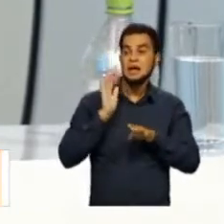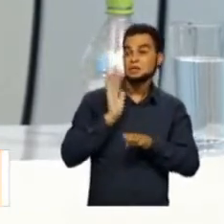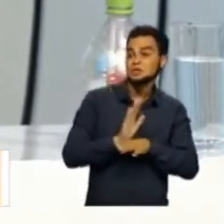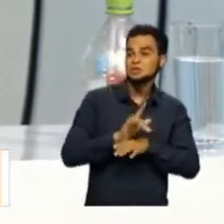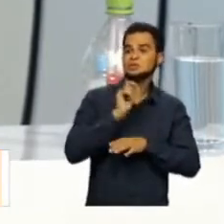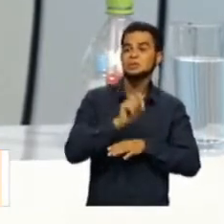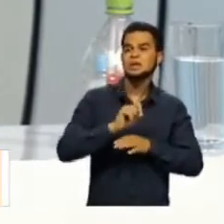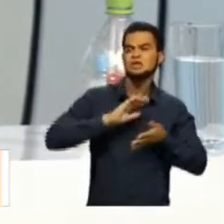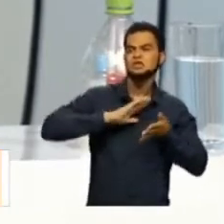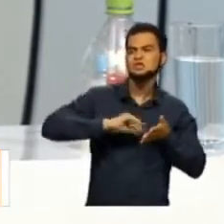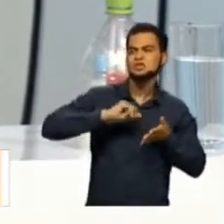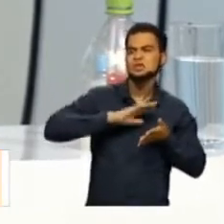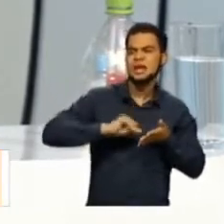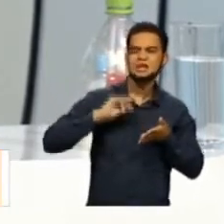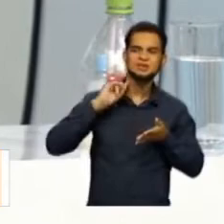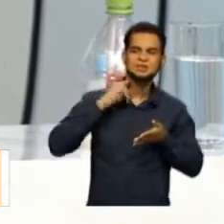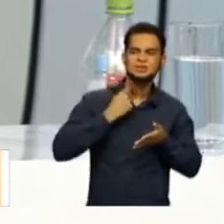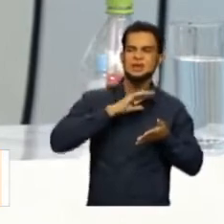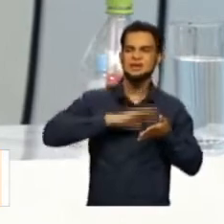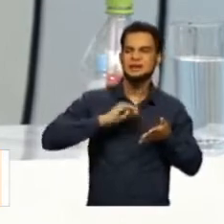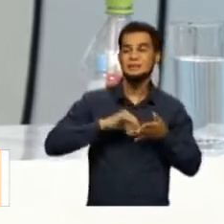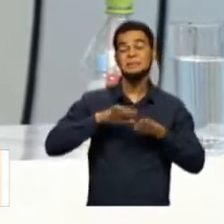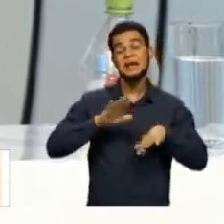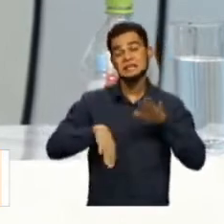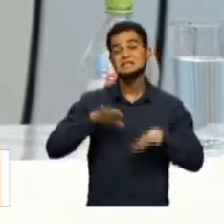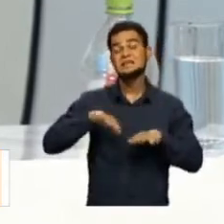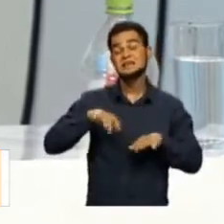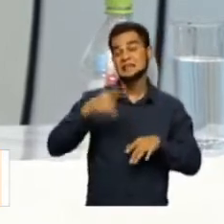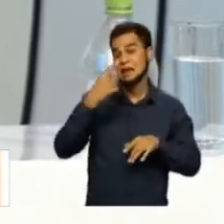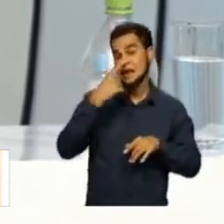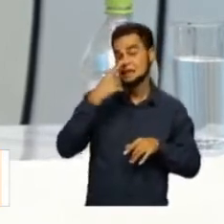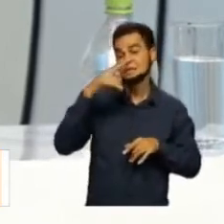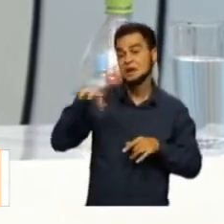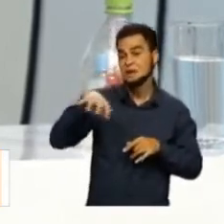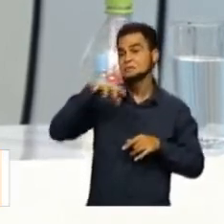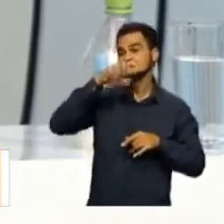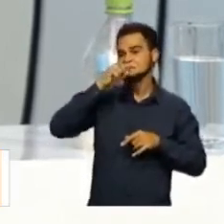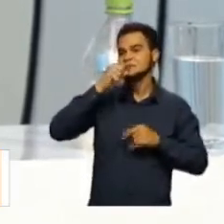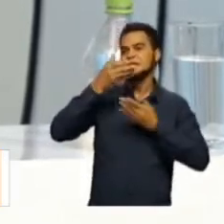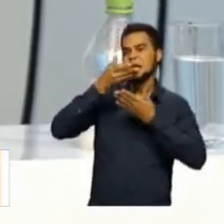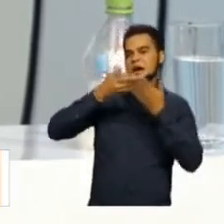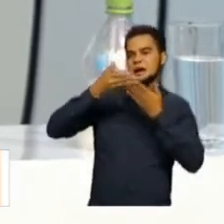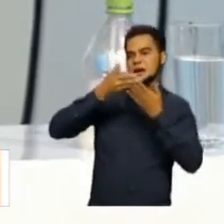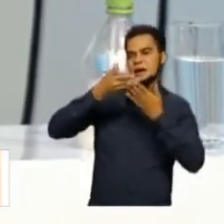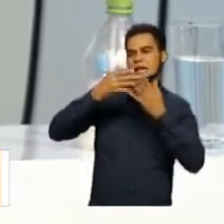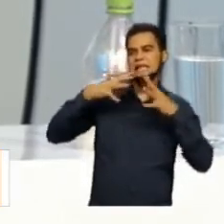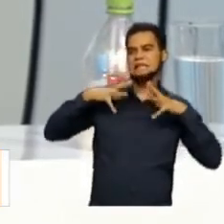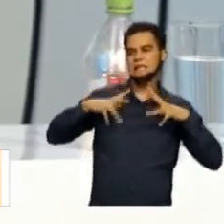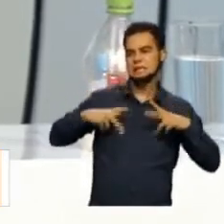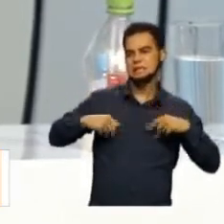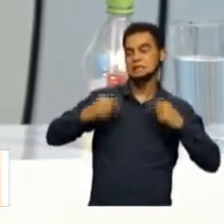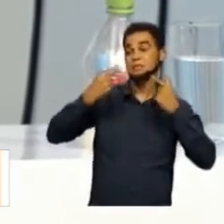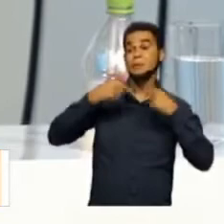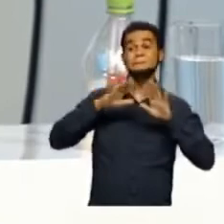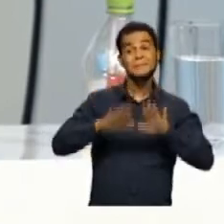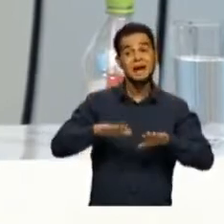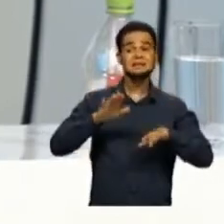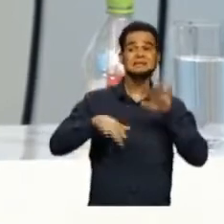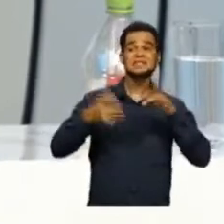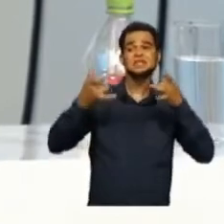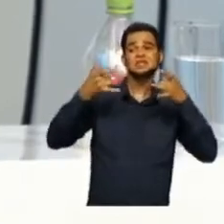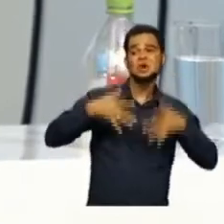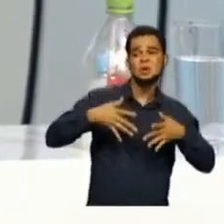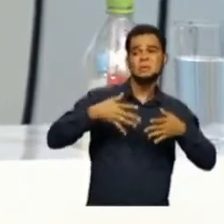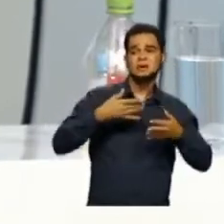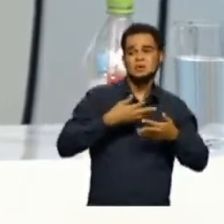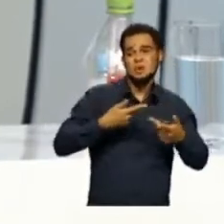passaram aí na hora que às vezes as fossas nasais não foram suficientes para filtrar aquele ar, passou alguma